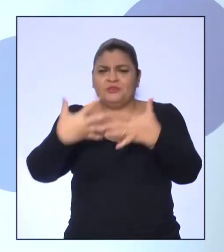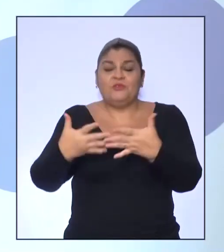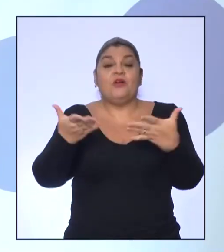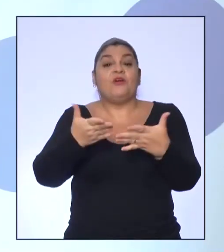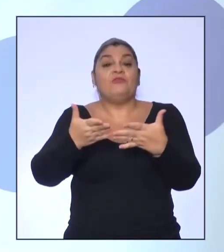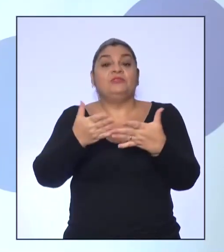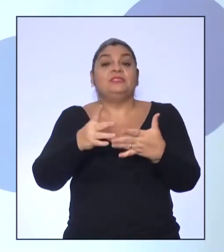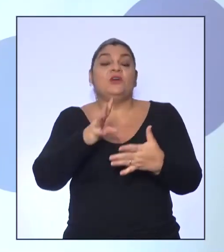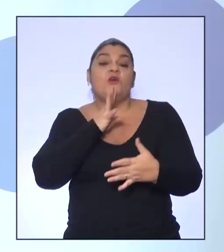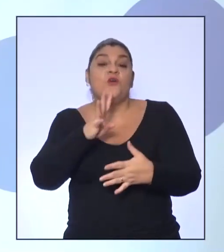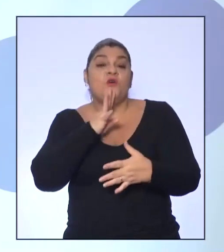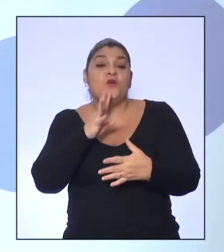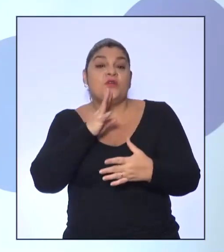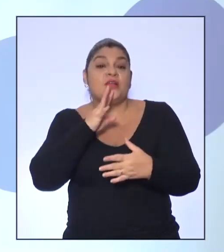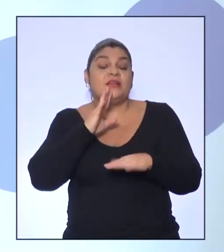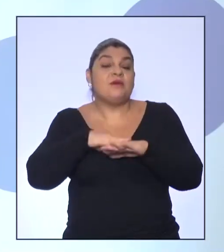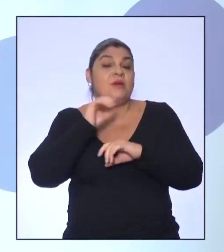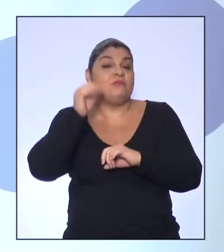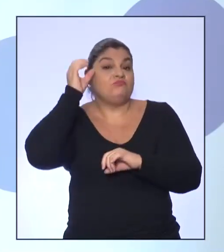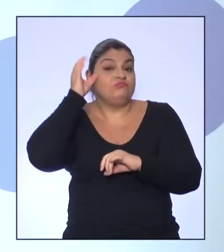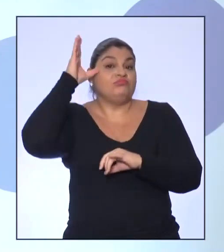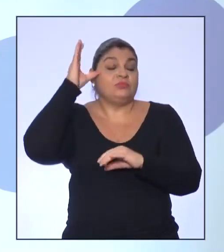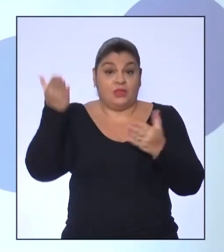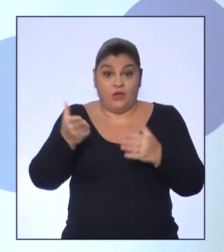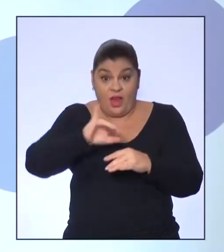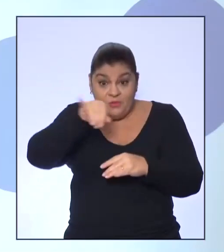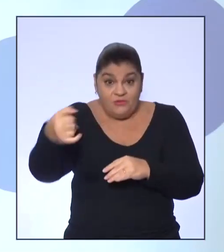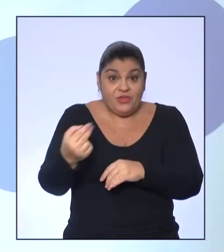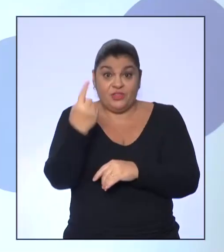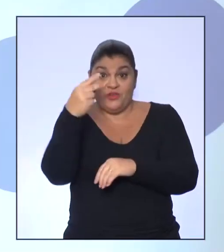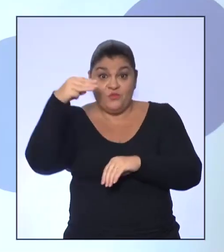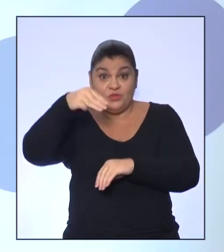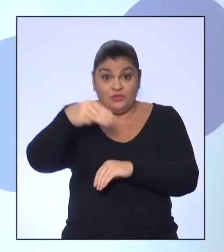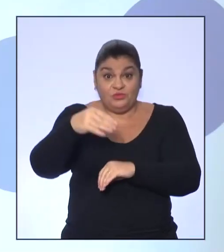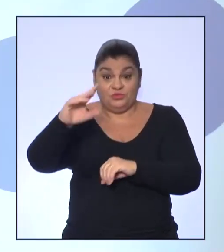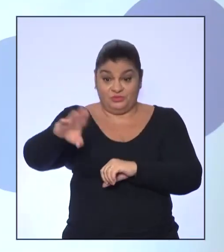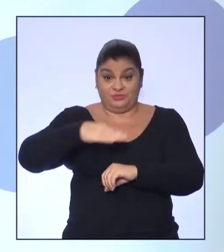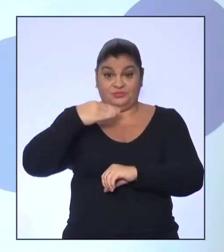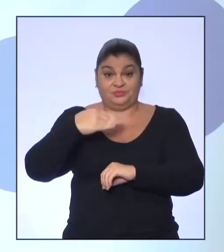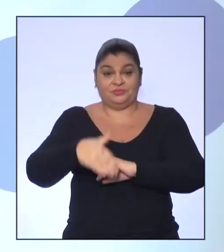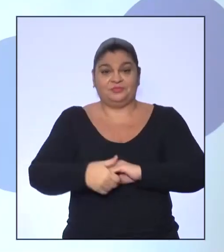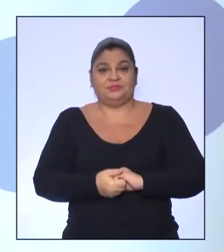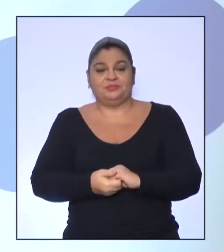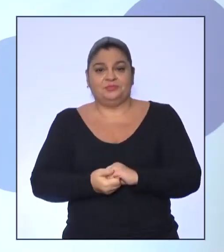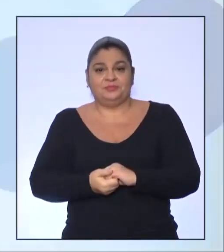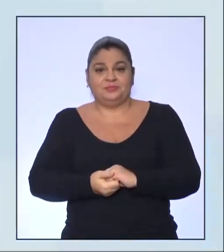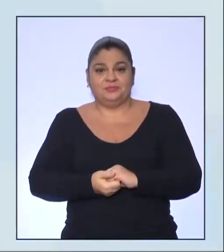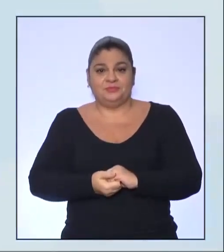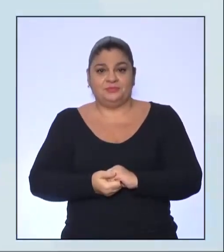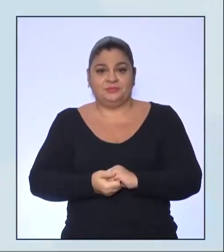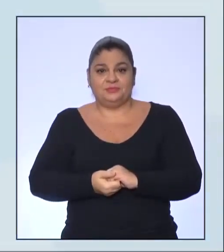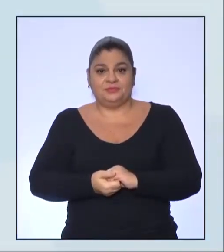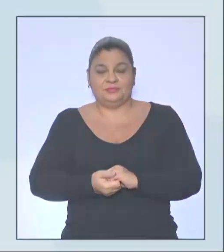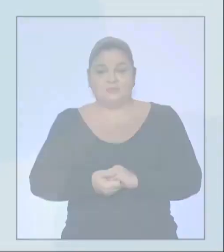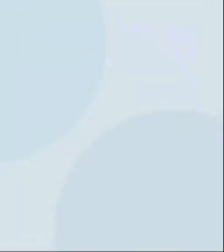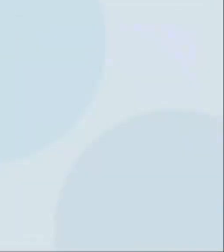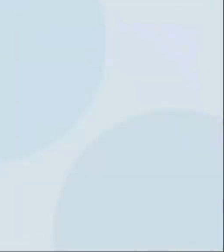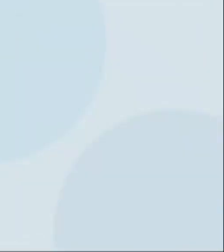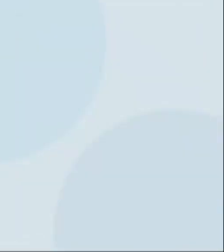sobre o assunto. Então aproveitem esse 1 minutinho e mandem aqui para nós, tá bom? Vamos lá. Vamos lá.